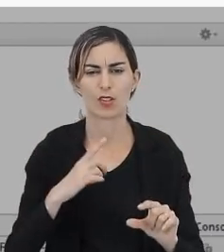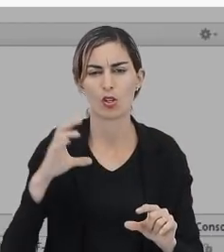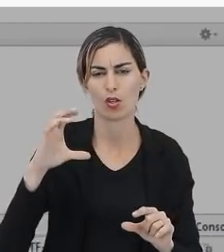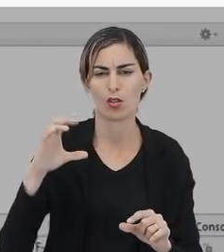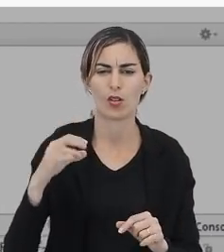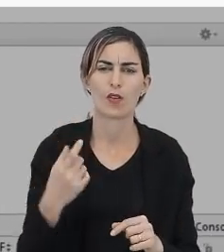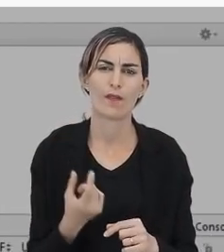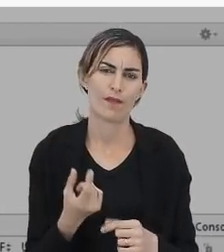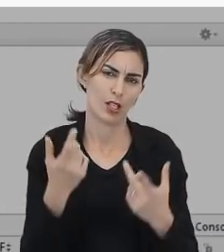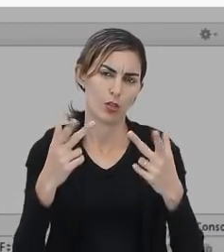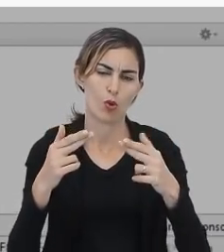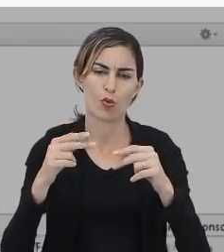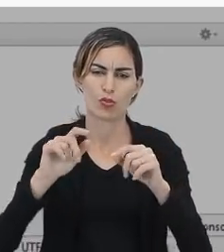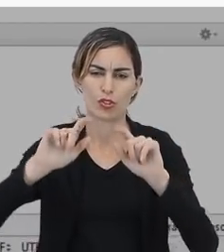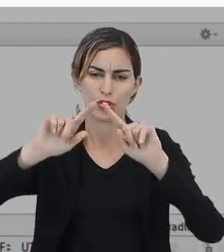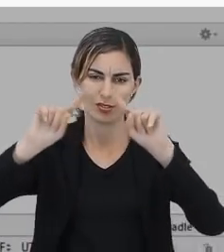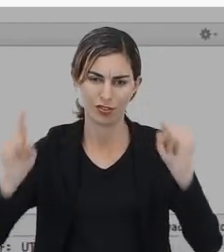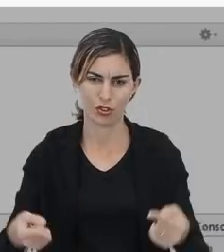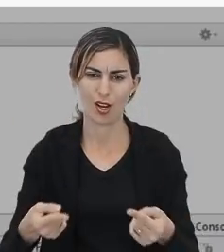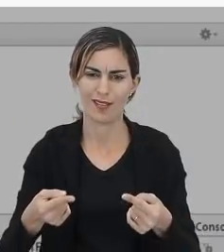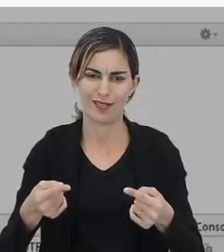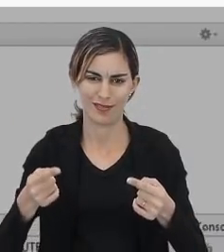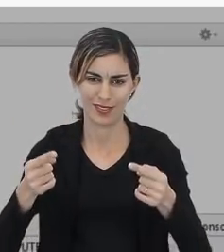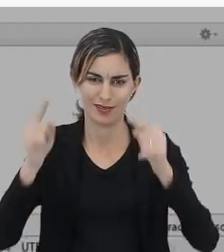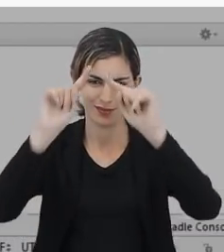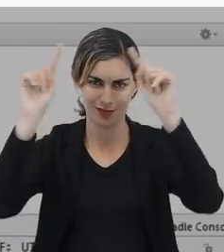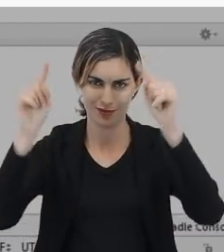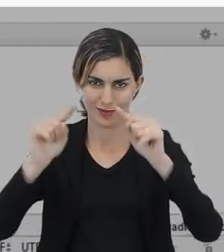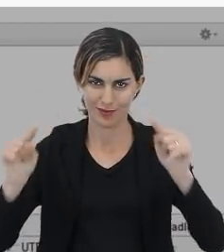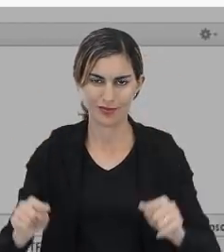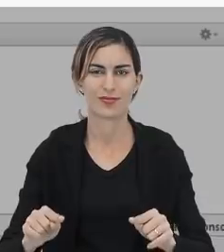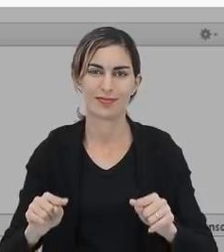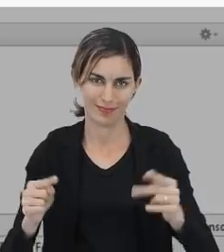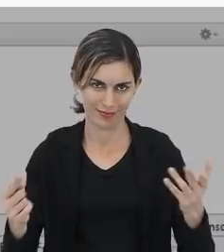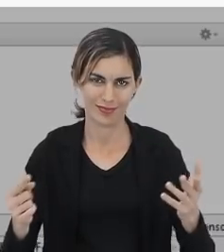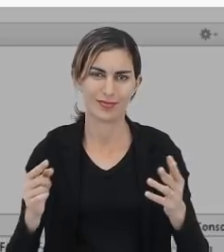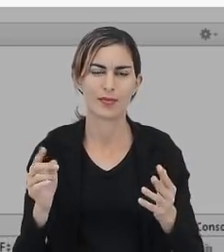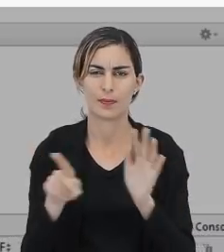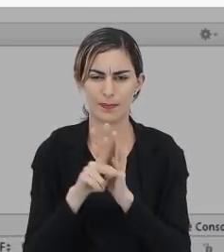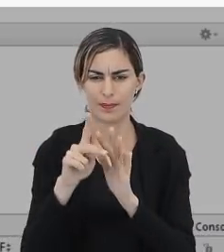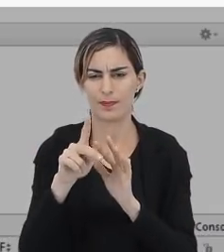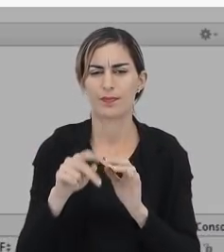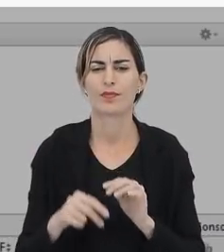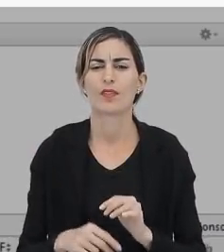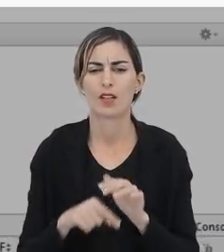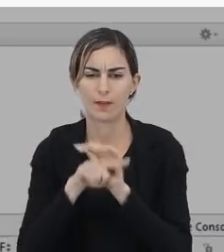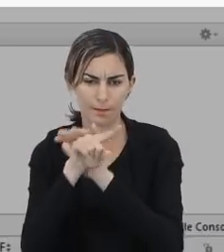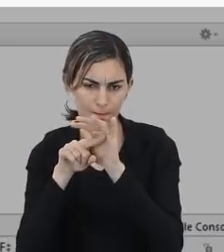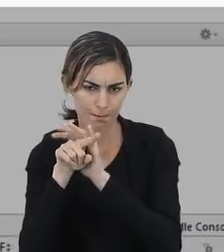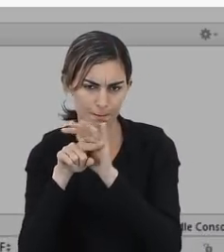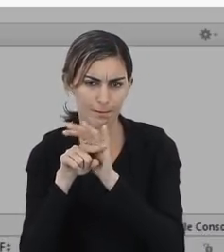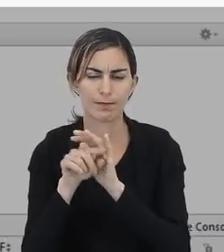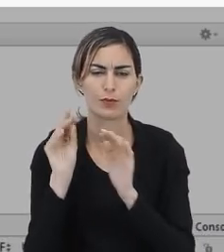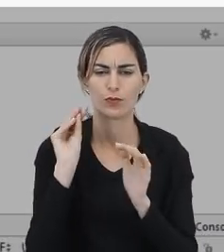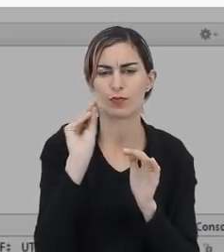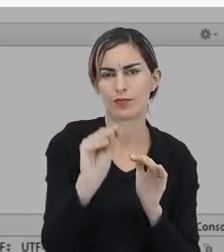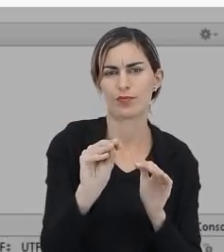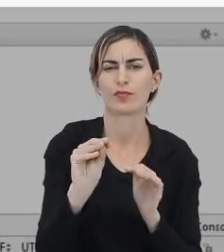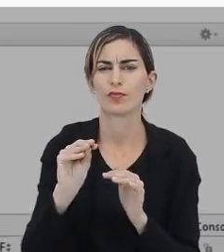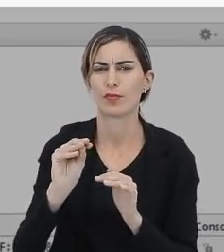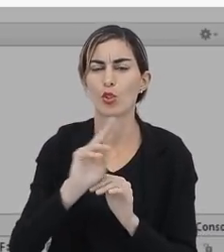um valor que a gente chama de chave. Essa chave ela vai ser verificada com alguns casos. E a gente